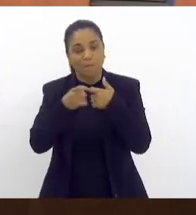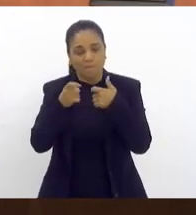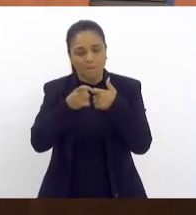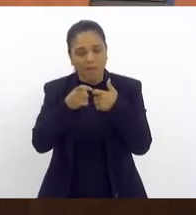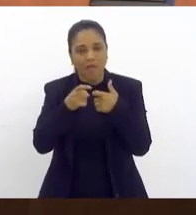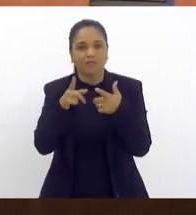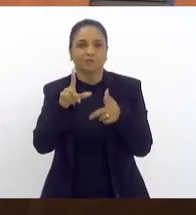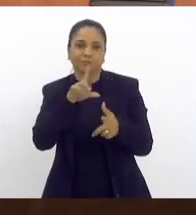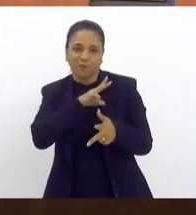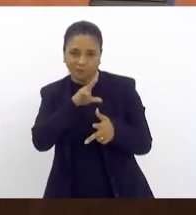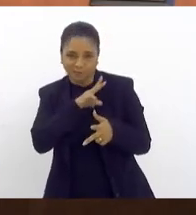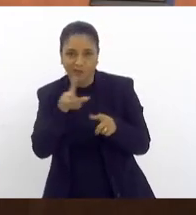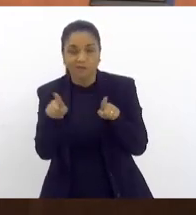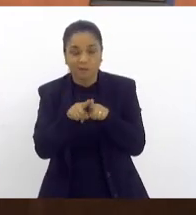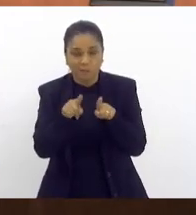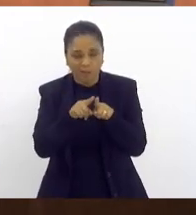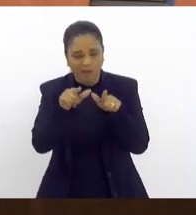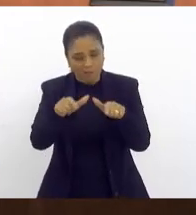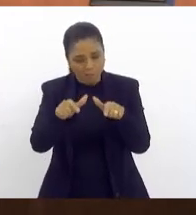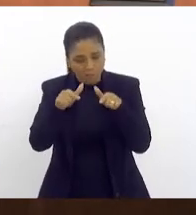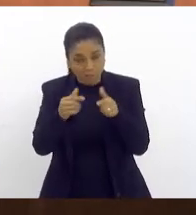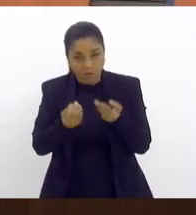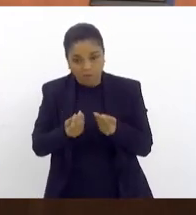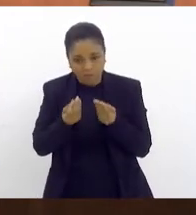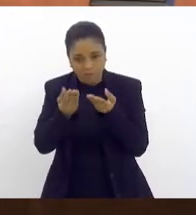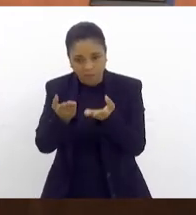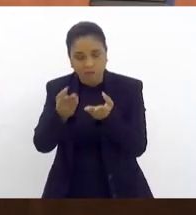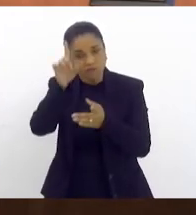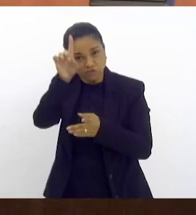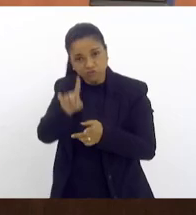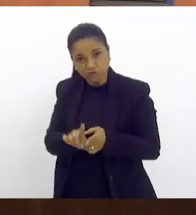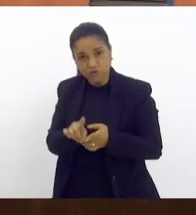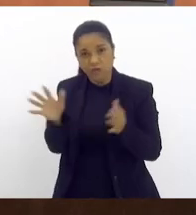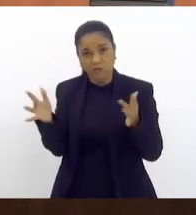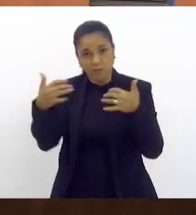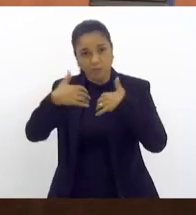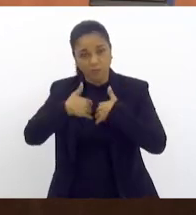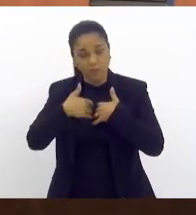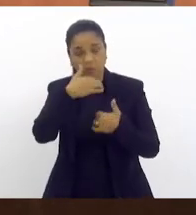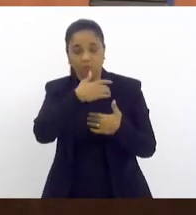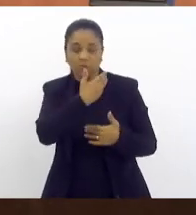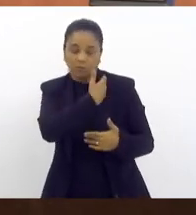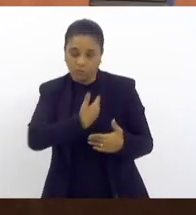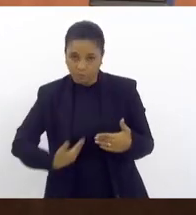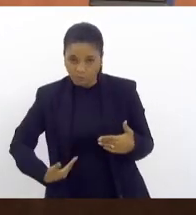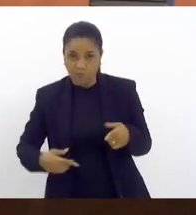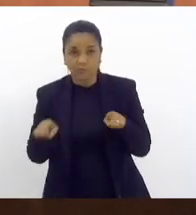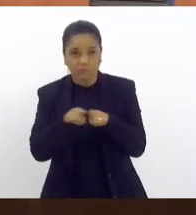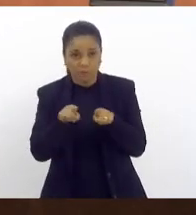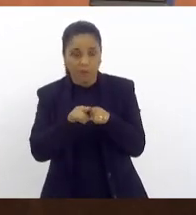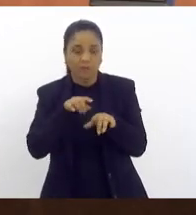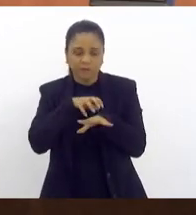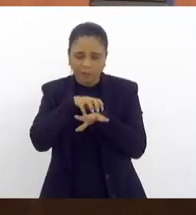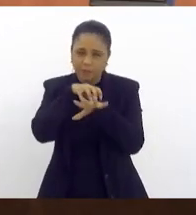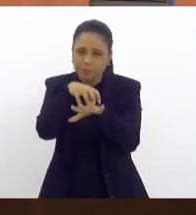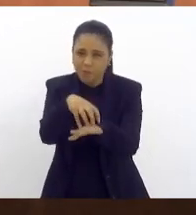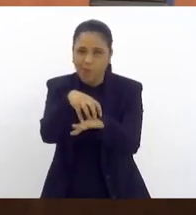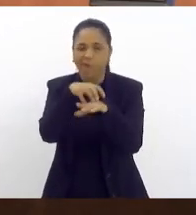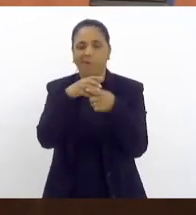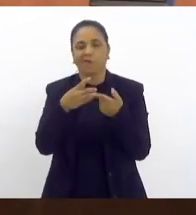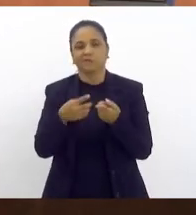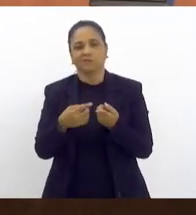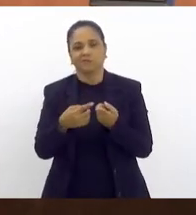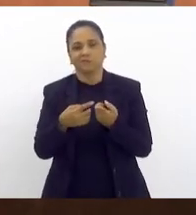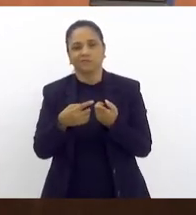também podem servir para acesso a outros direitos no poder público seja na questão de transporte seja na questão da